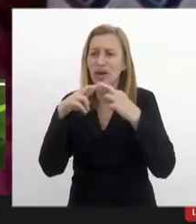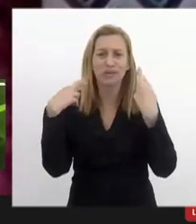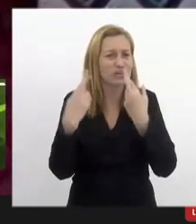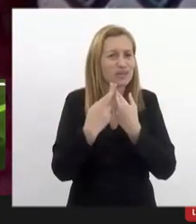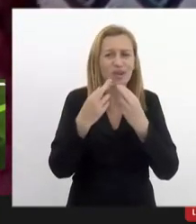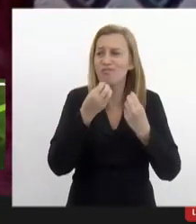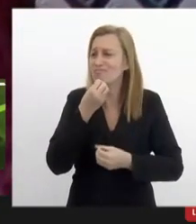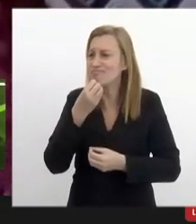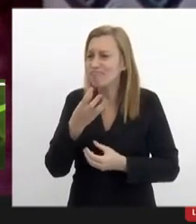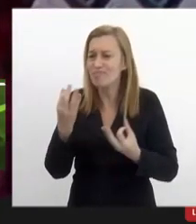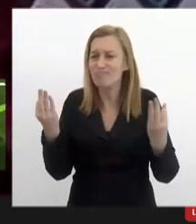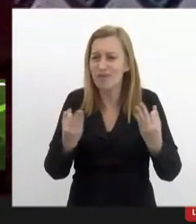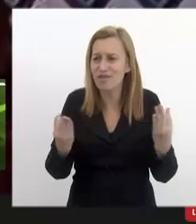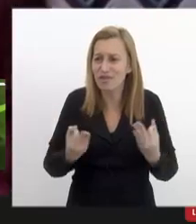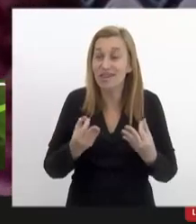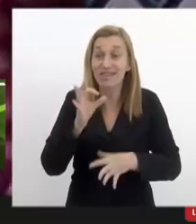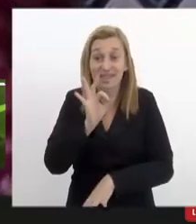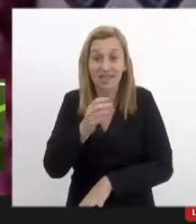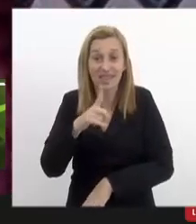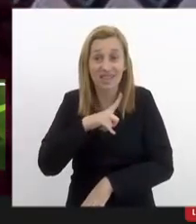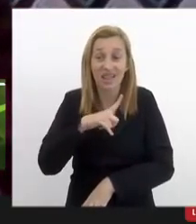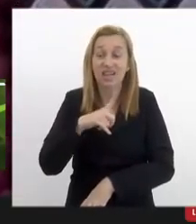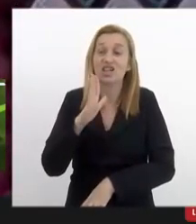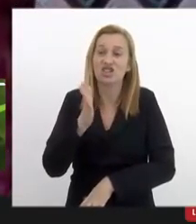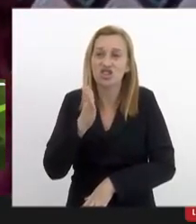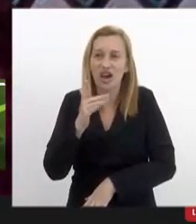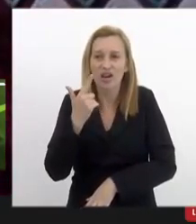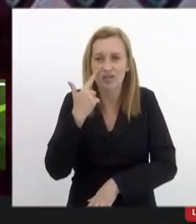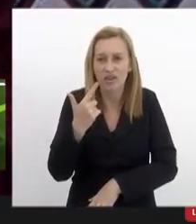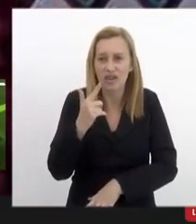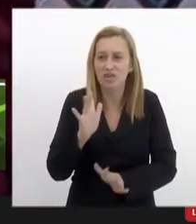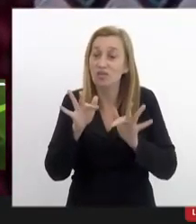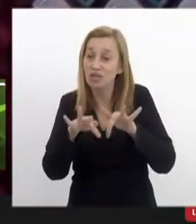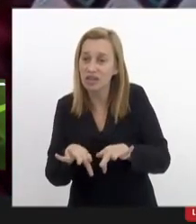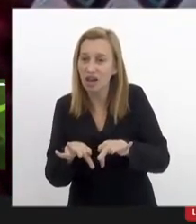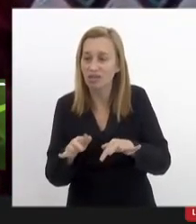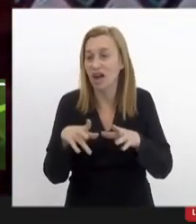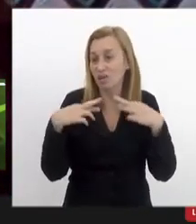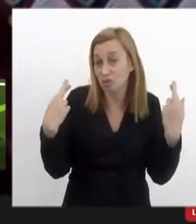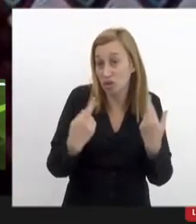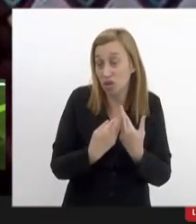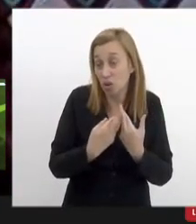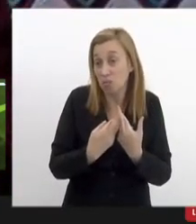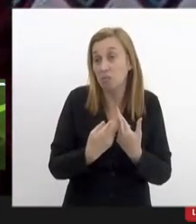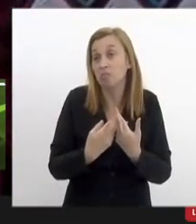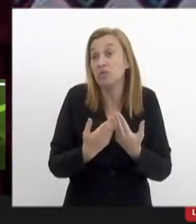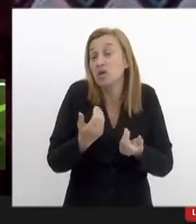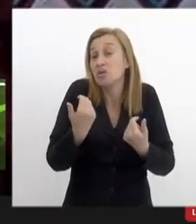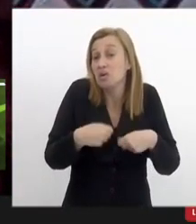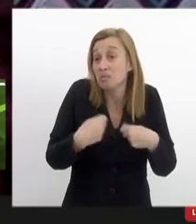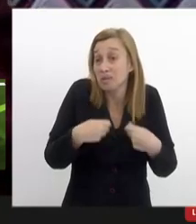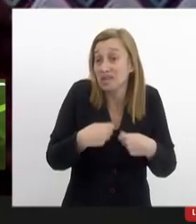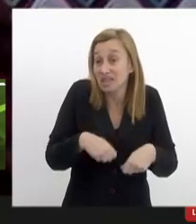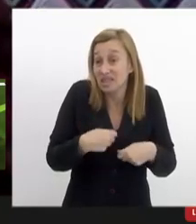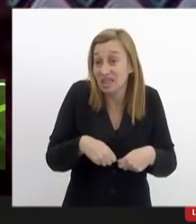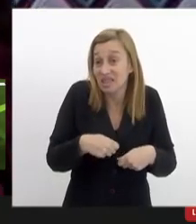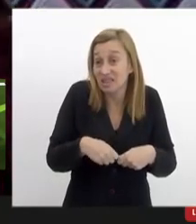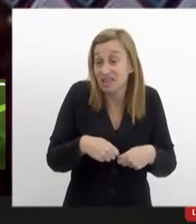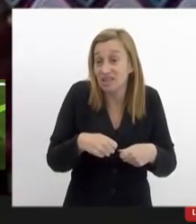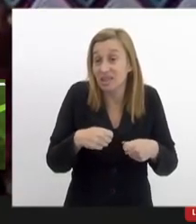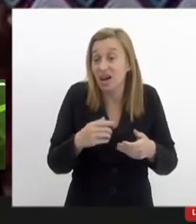tenho certeza. Peguei já a parte final dela, em trânsito, eu precisei fazer